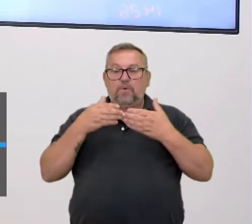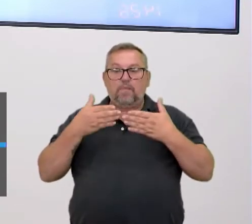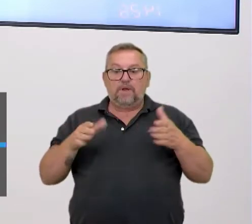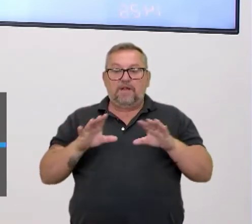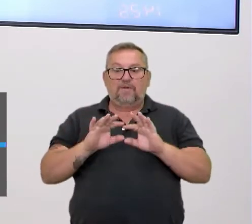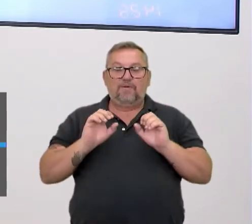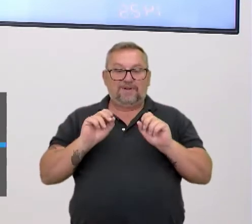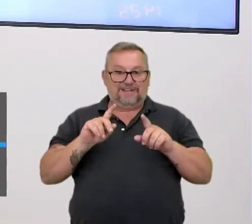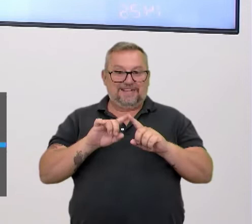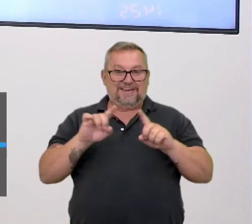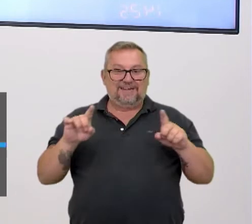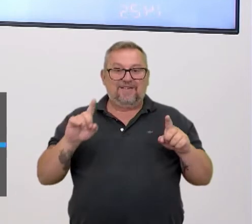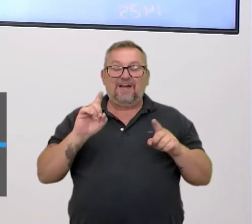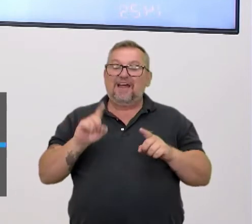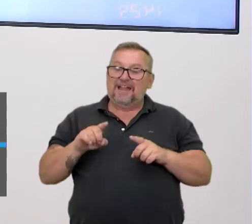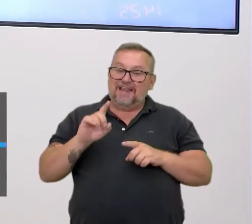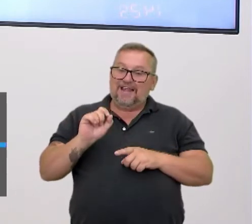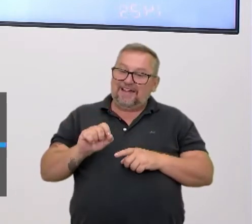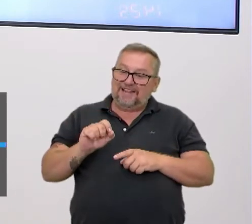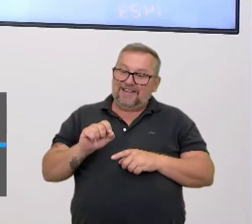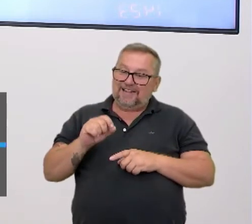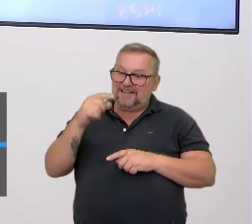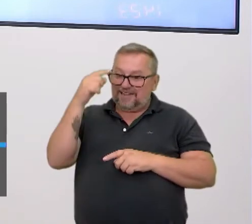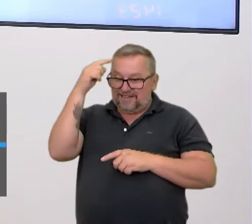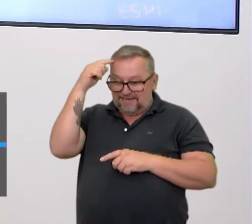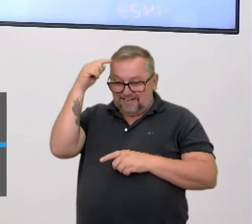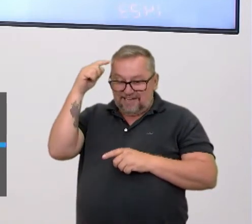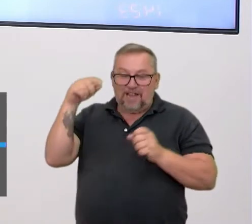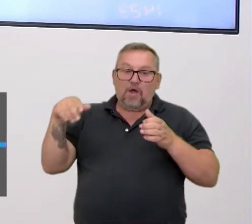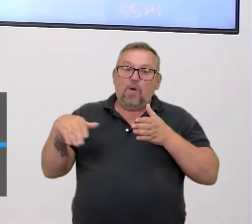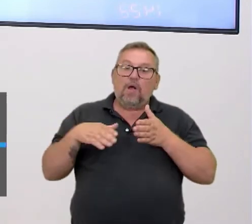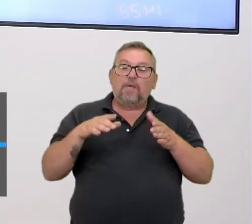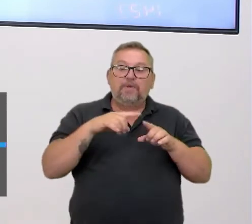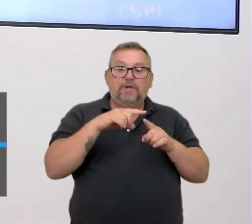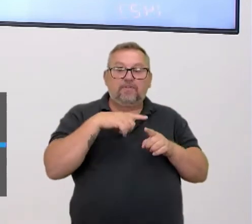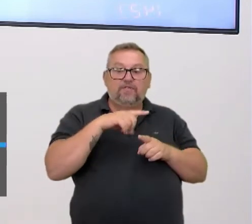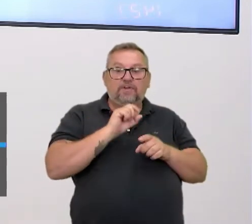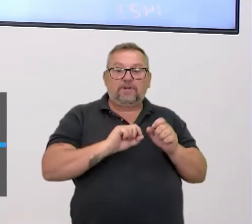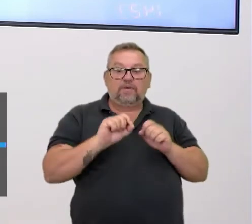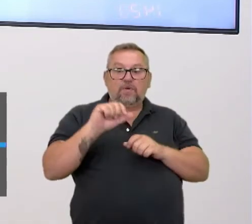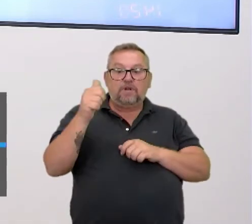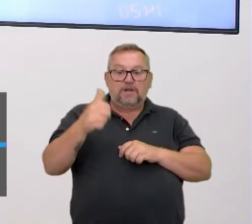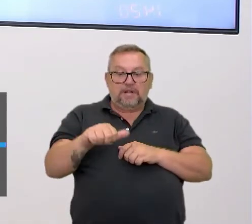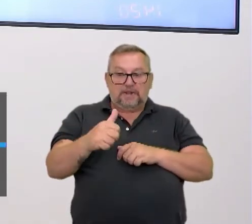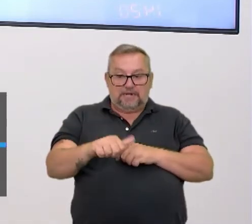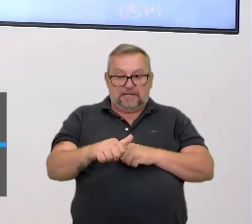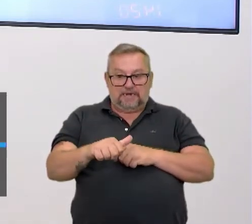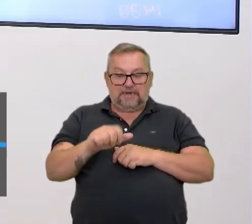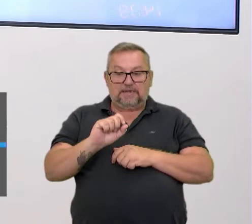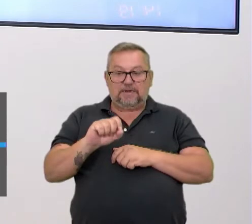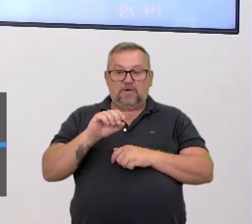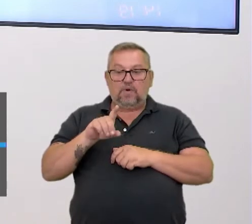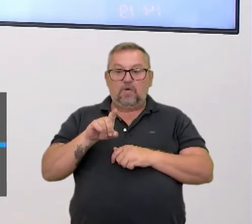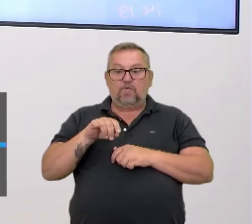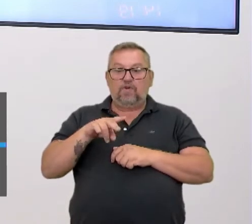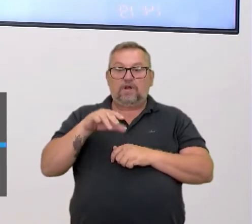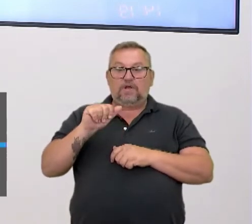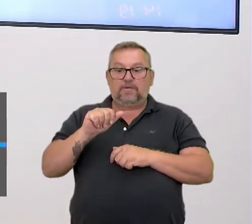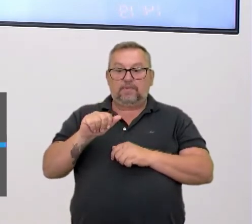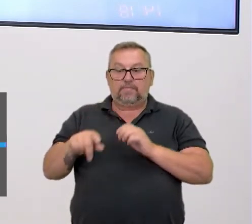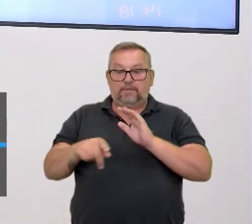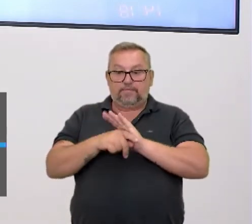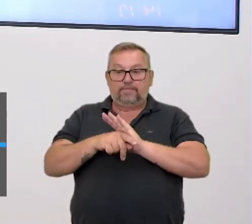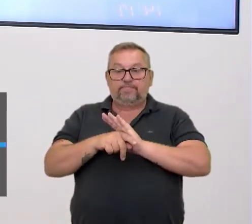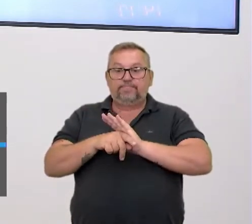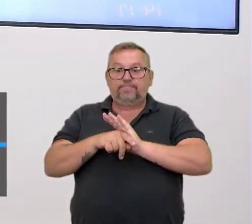tá ok? Então é essa a ideia, esses caminhos aí que a gente tem quando analisa aí o diagrama de fluxo.